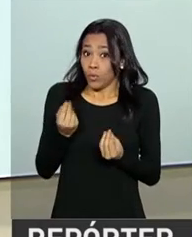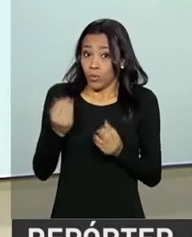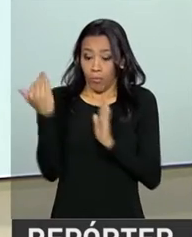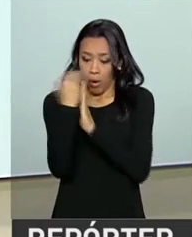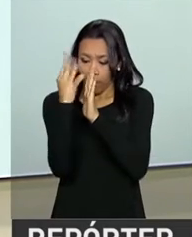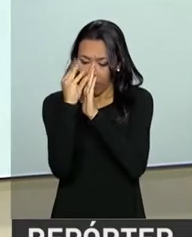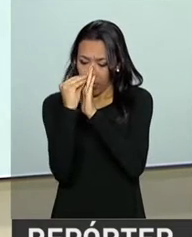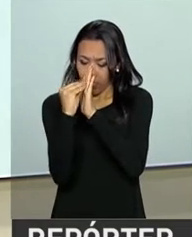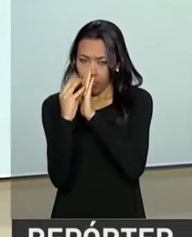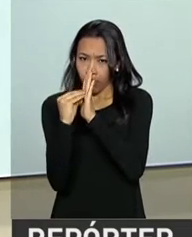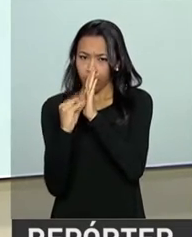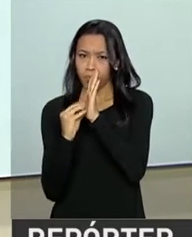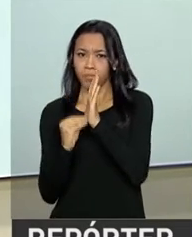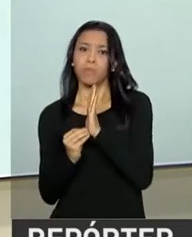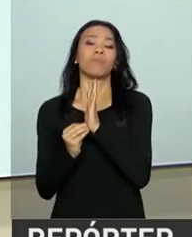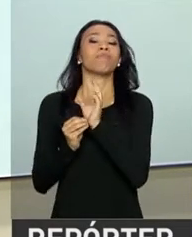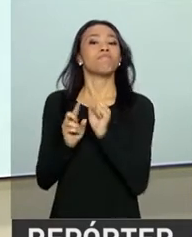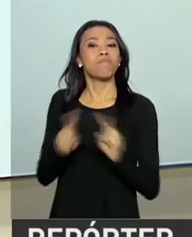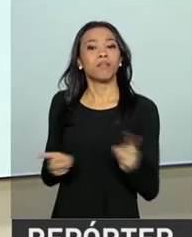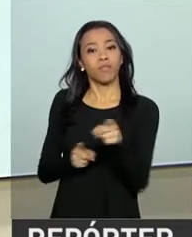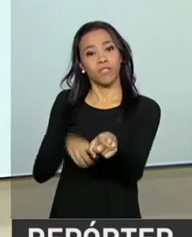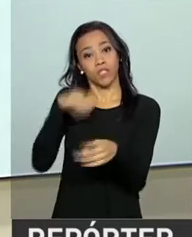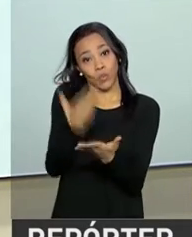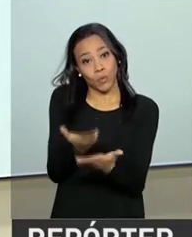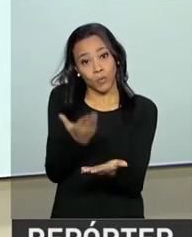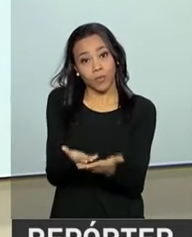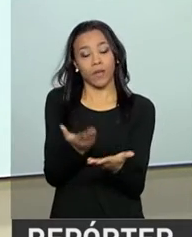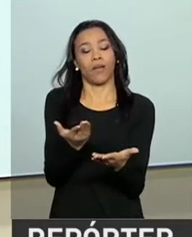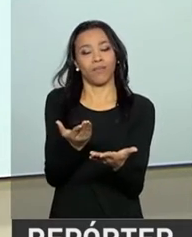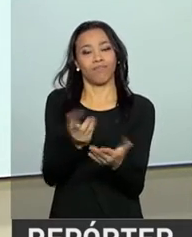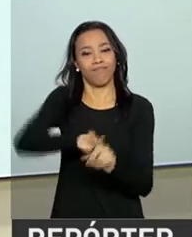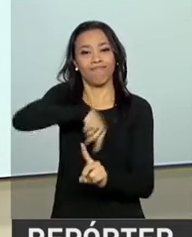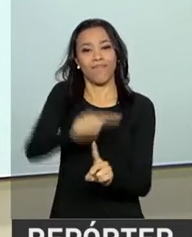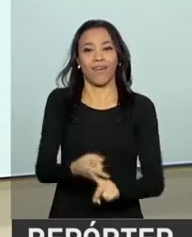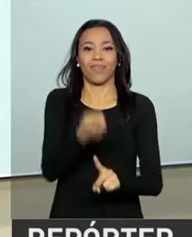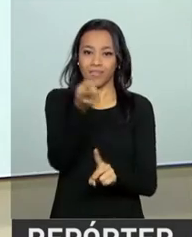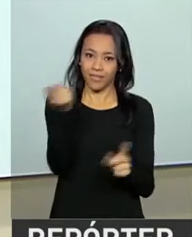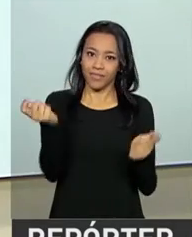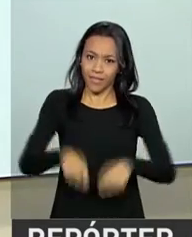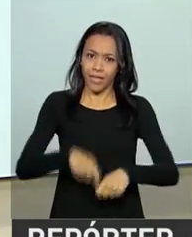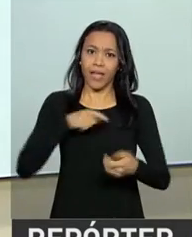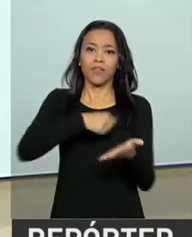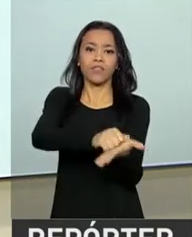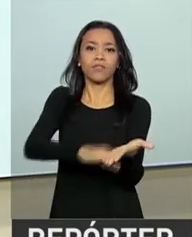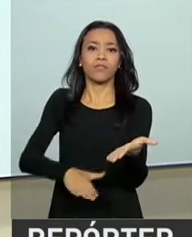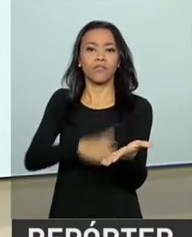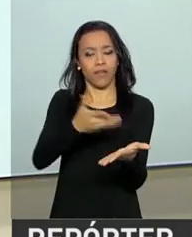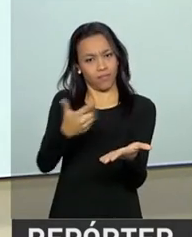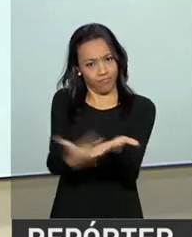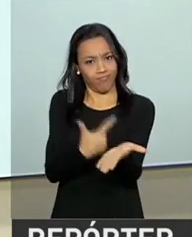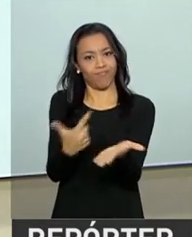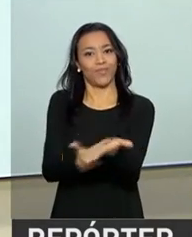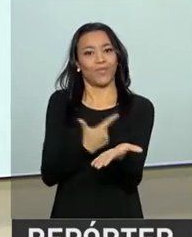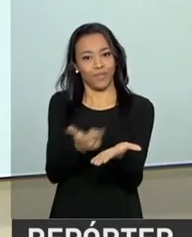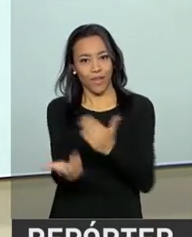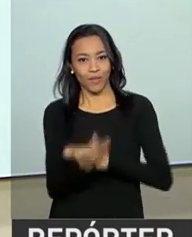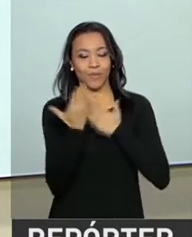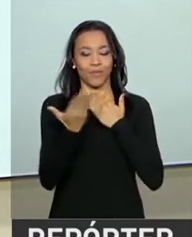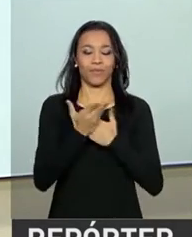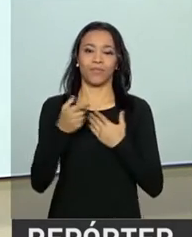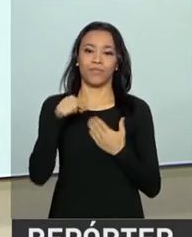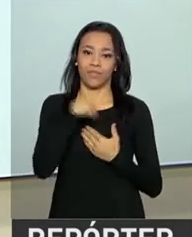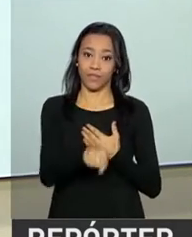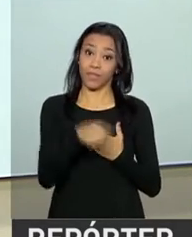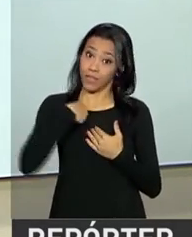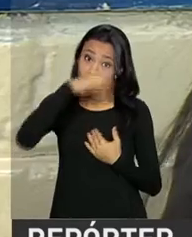tipo você estudar além da escola e serve também porque tenho uns exercícios aqui e também útil principalmente